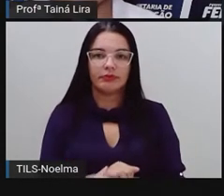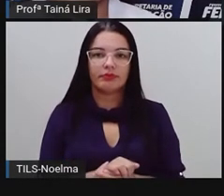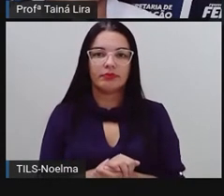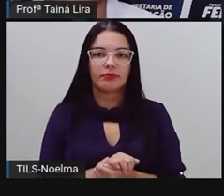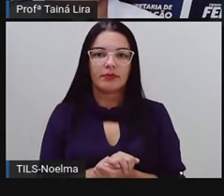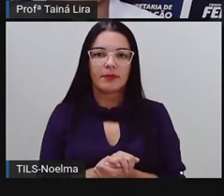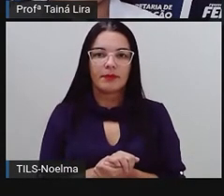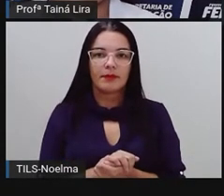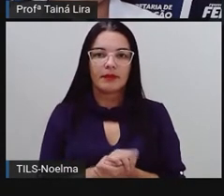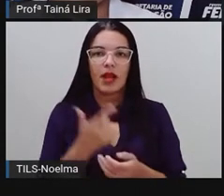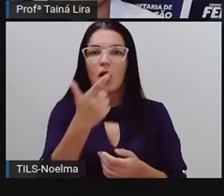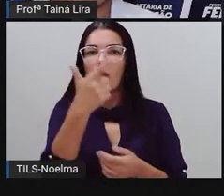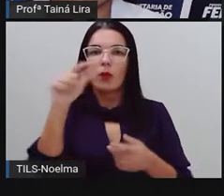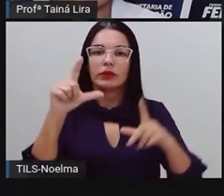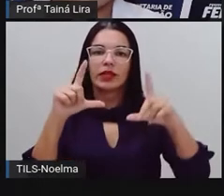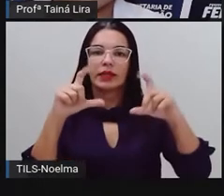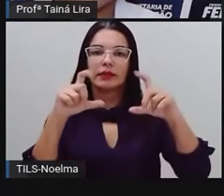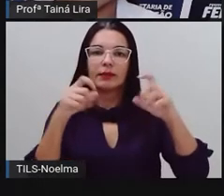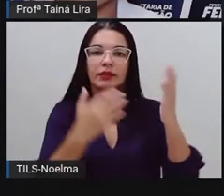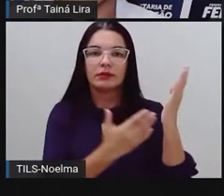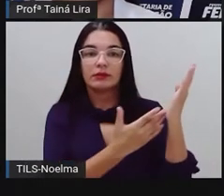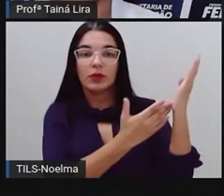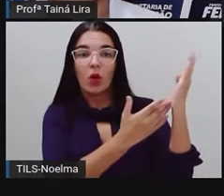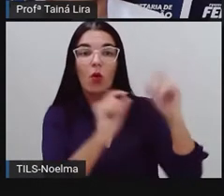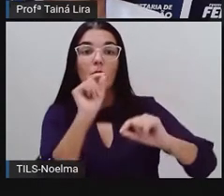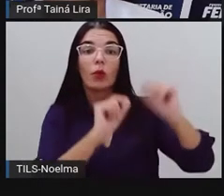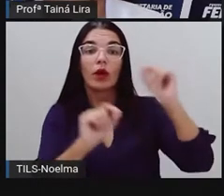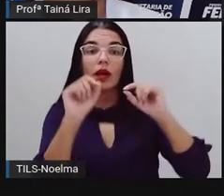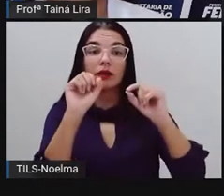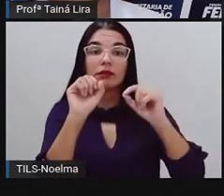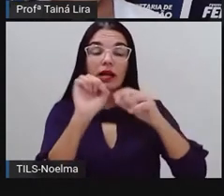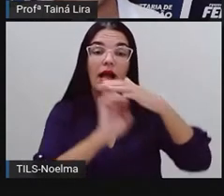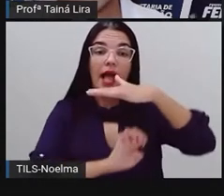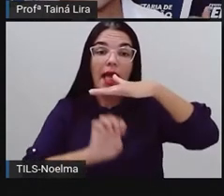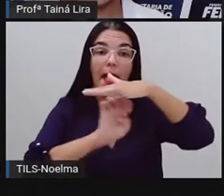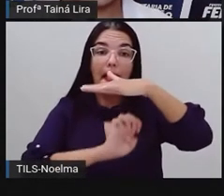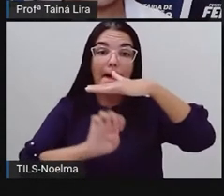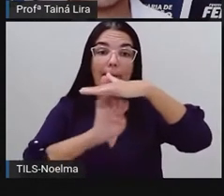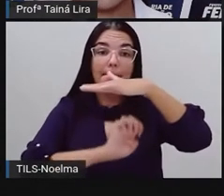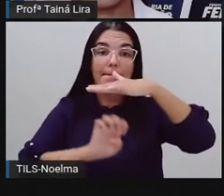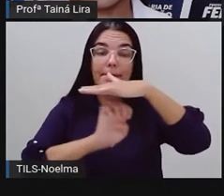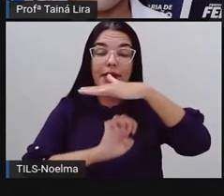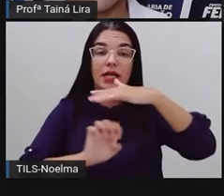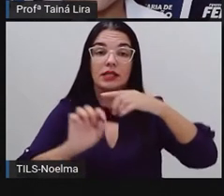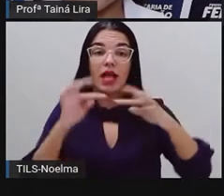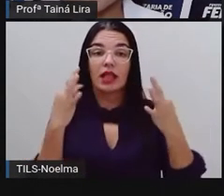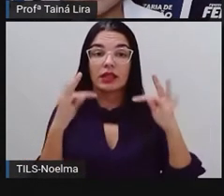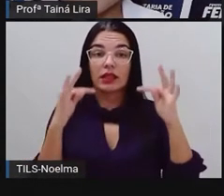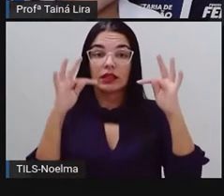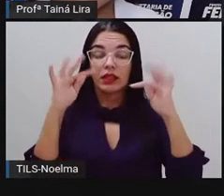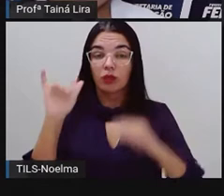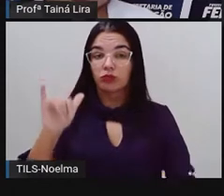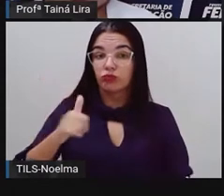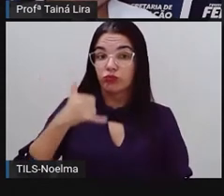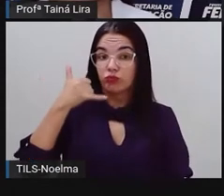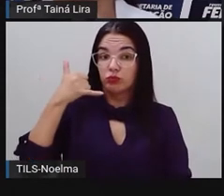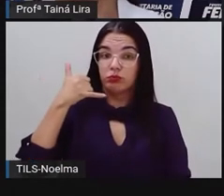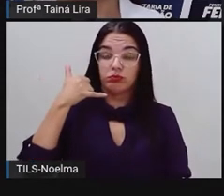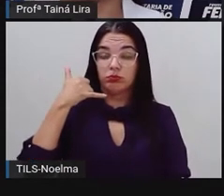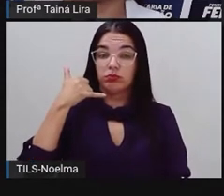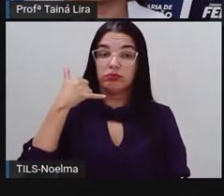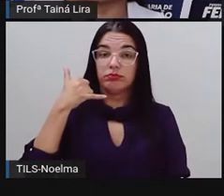e é aqui imagem Olha uma empresa de telecomunicações aí você me pergunta o pronto essa